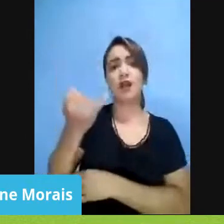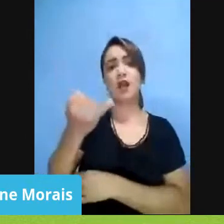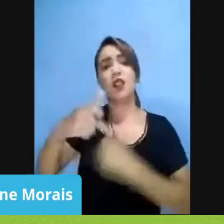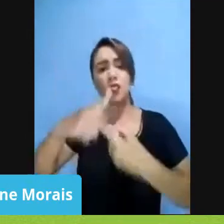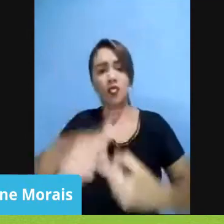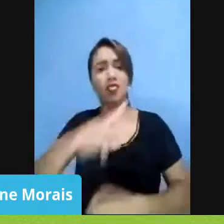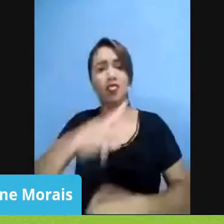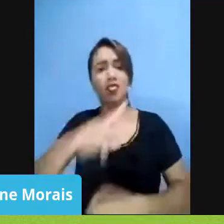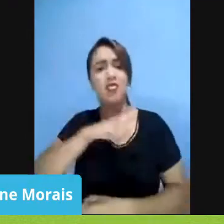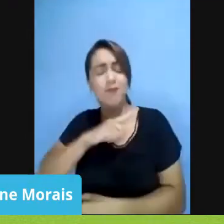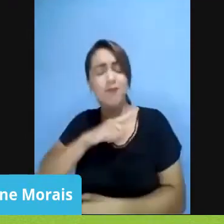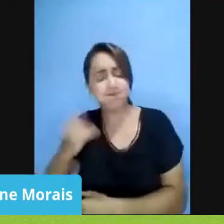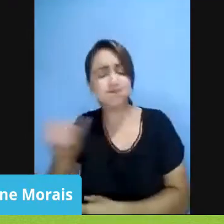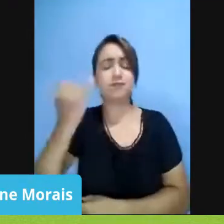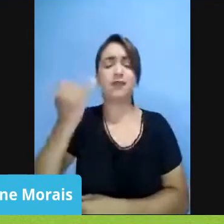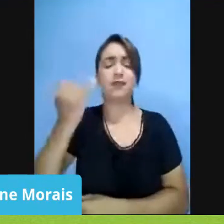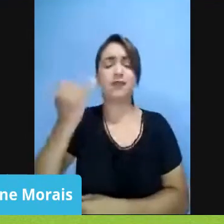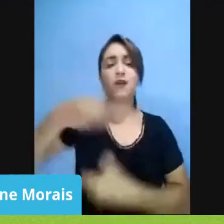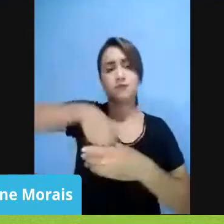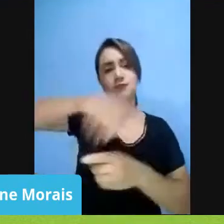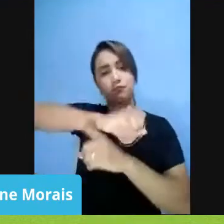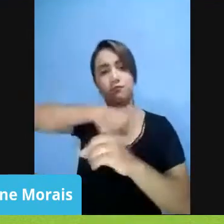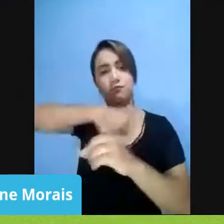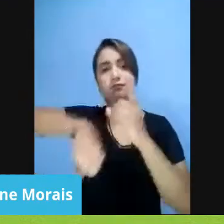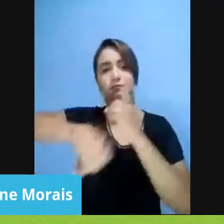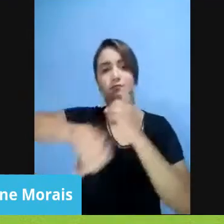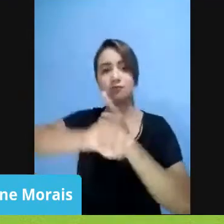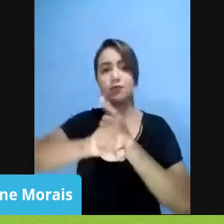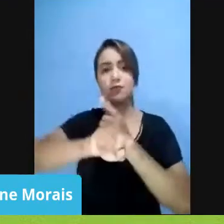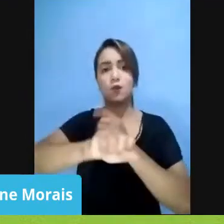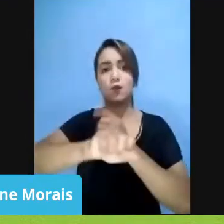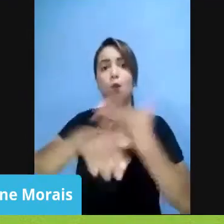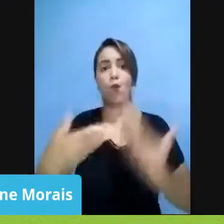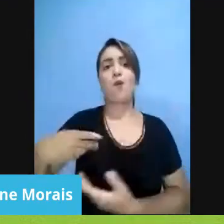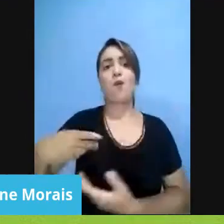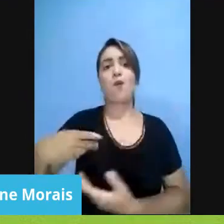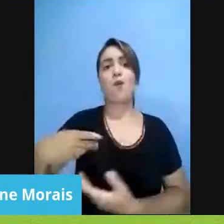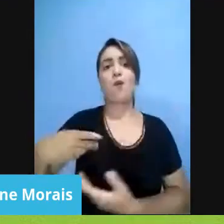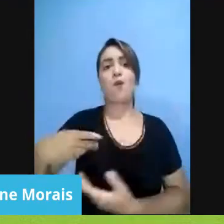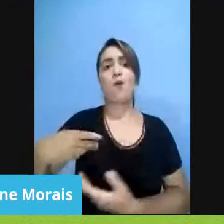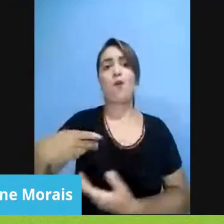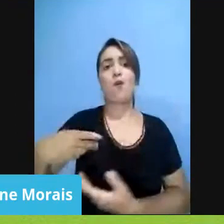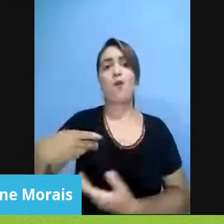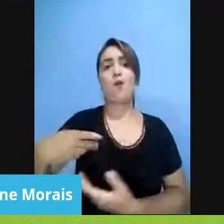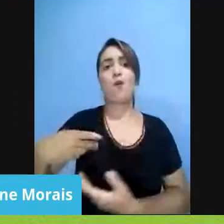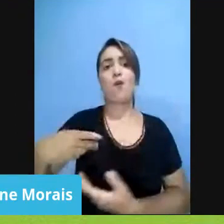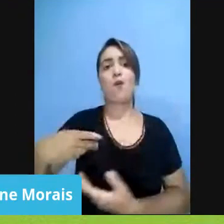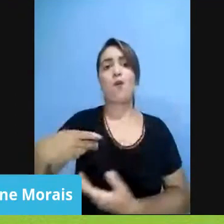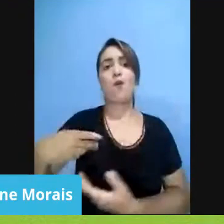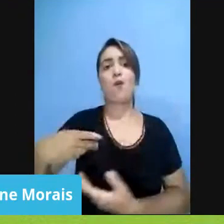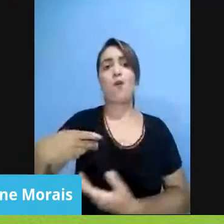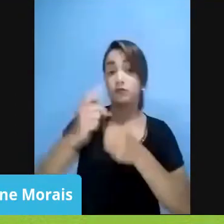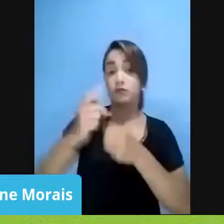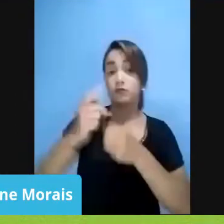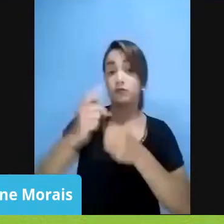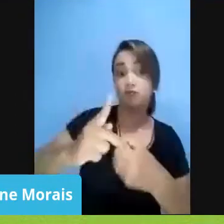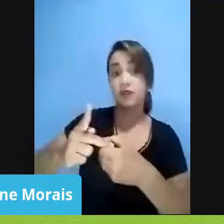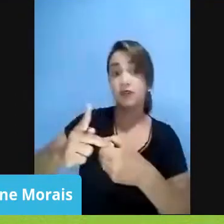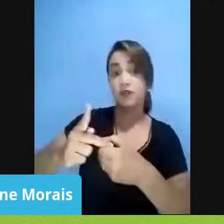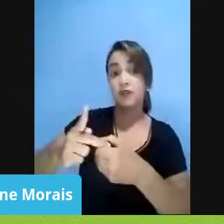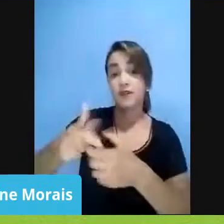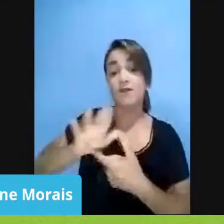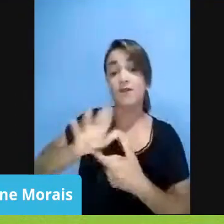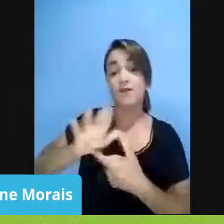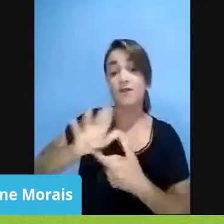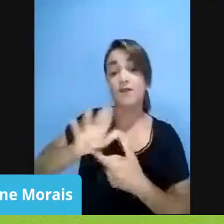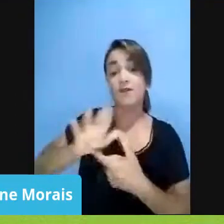peso muito grande na sociedade, né? Quando o Ministério Público Federal, por meio das suas procuradorias, se manifesta e isso contribui na